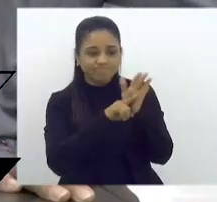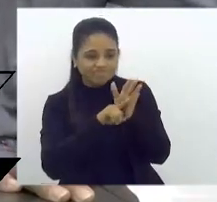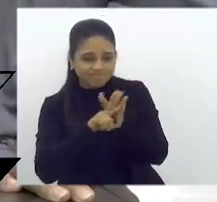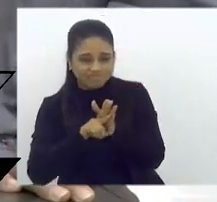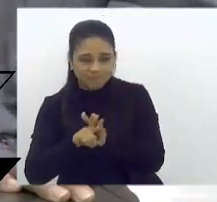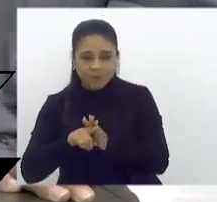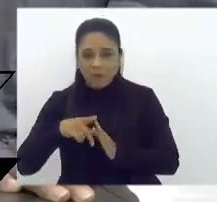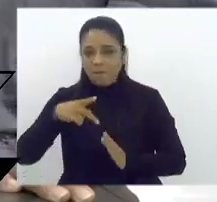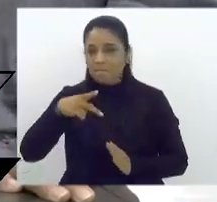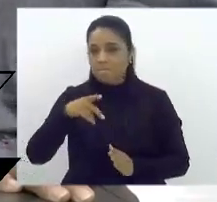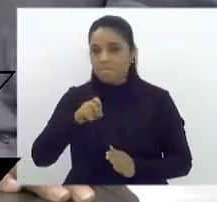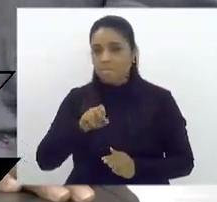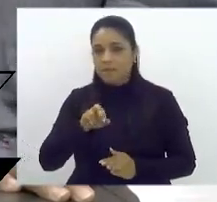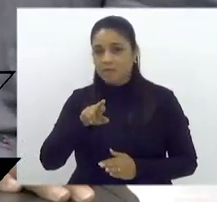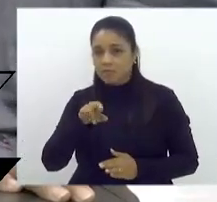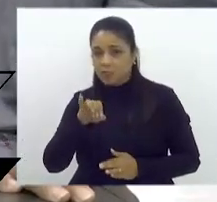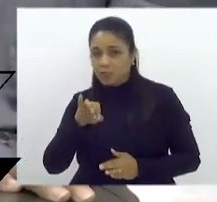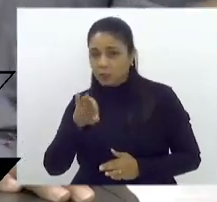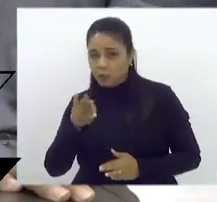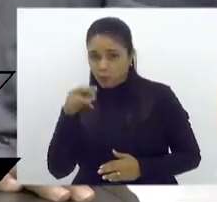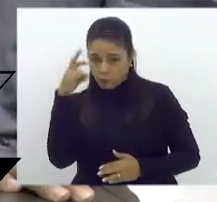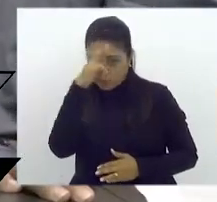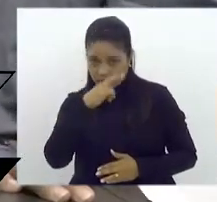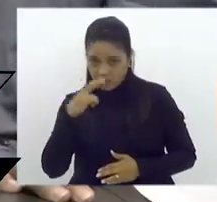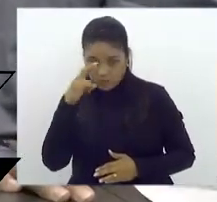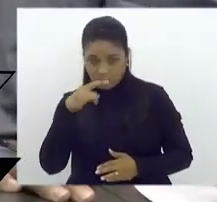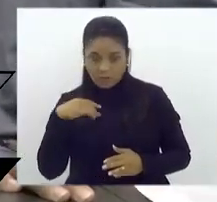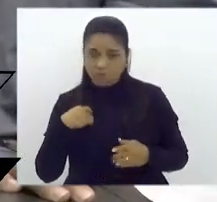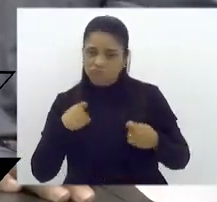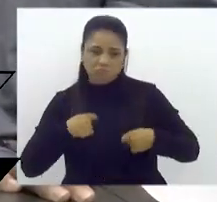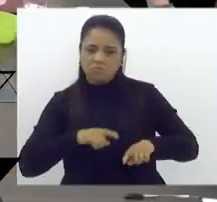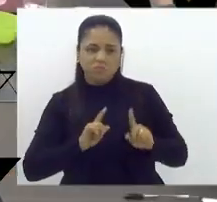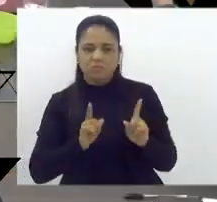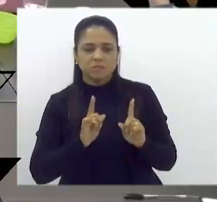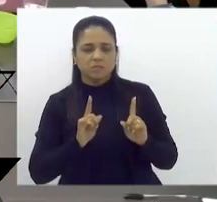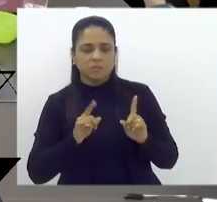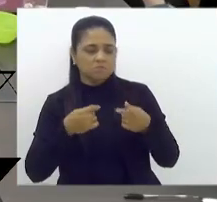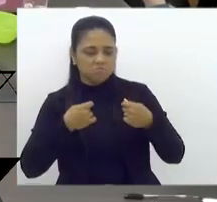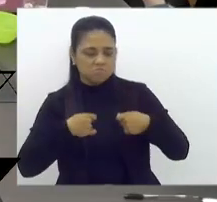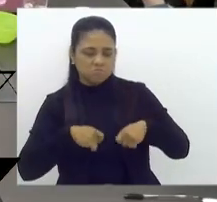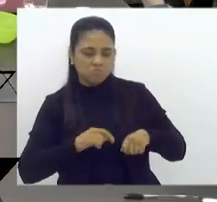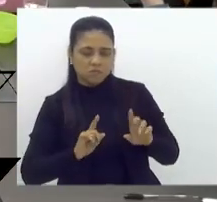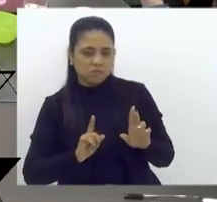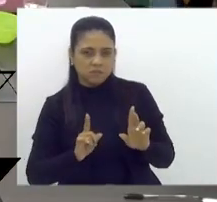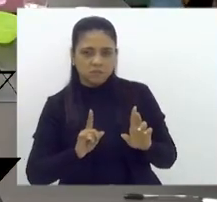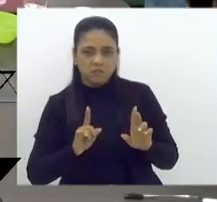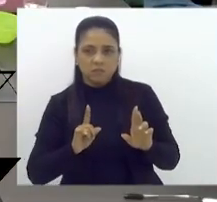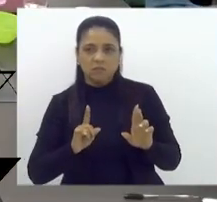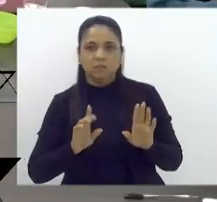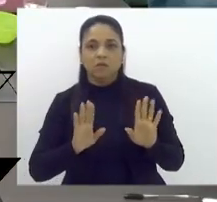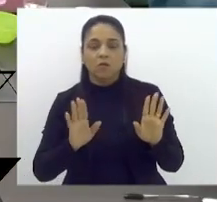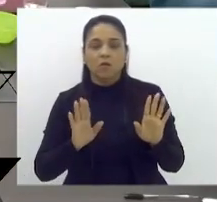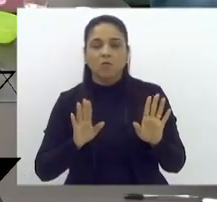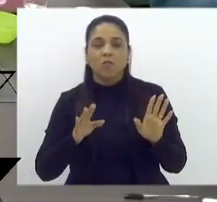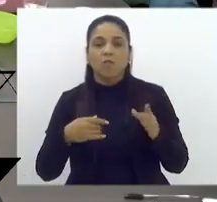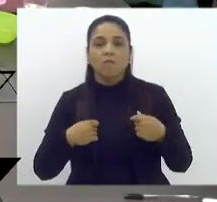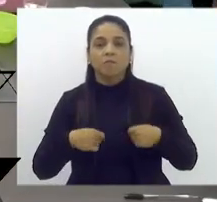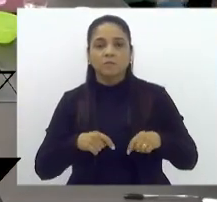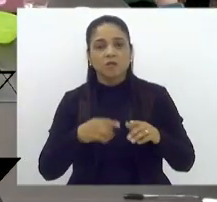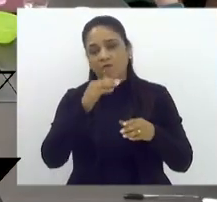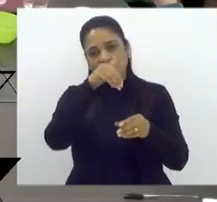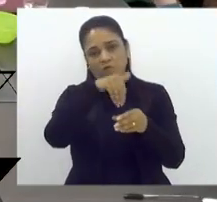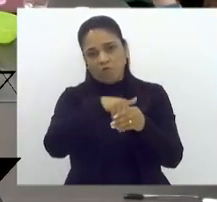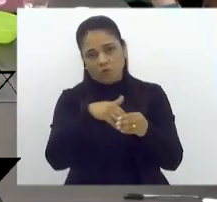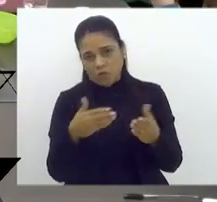a gente queria dar uma... Eu tentei, ainda na madrugada. Não, a gente nem vai precisar. A gente nem vai precisar pedir vista, porque como não vai poder ser votado